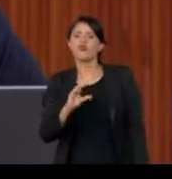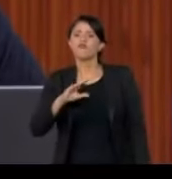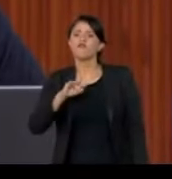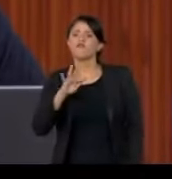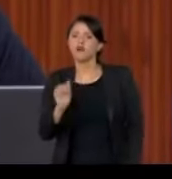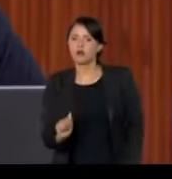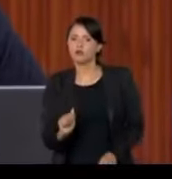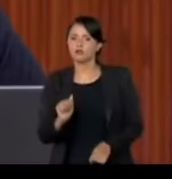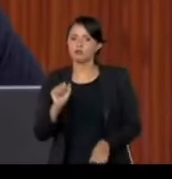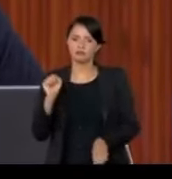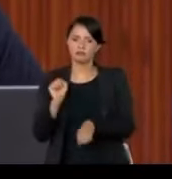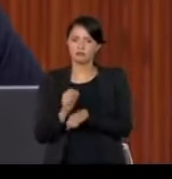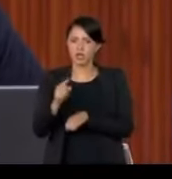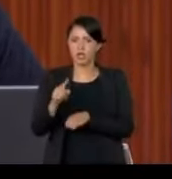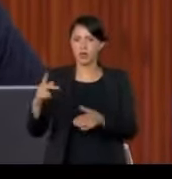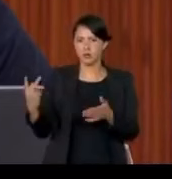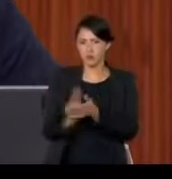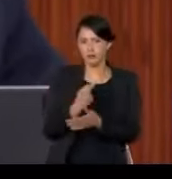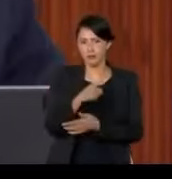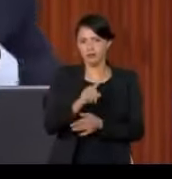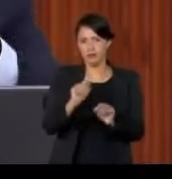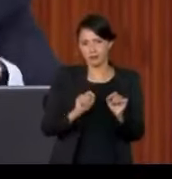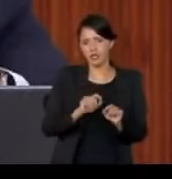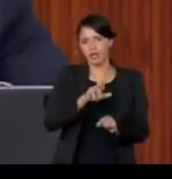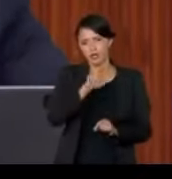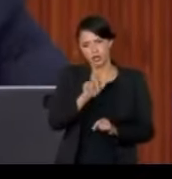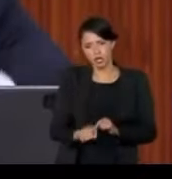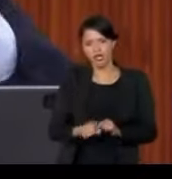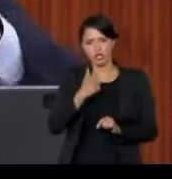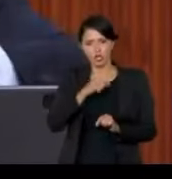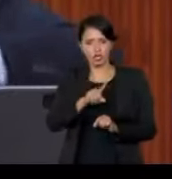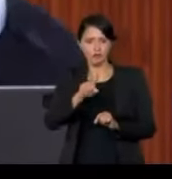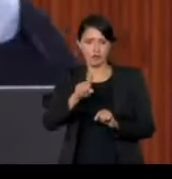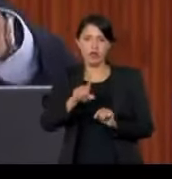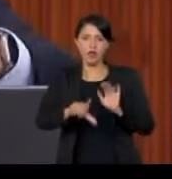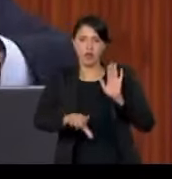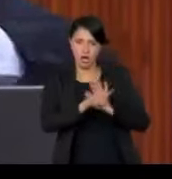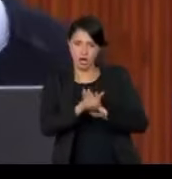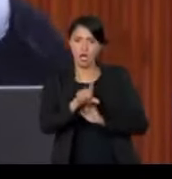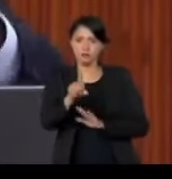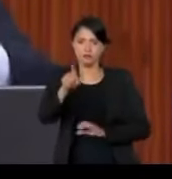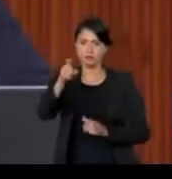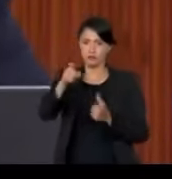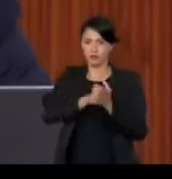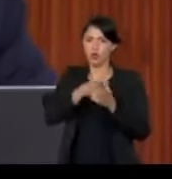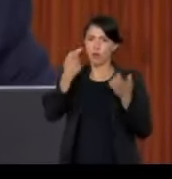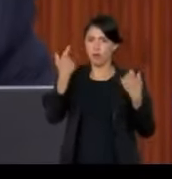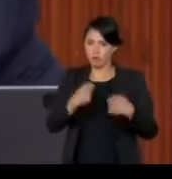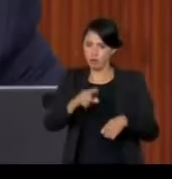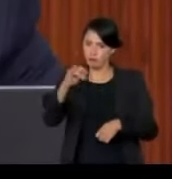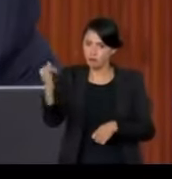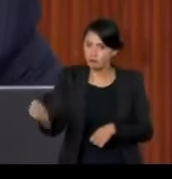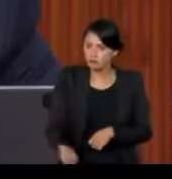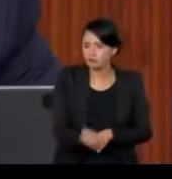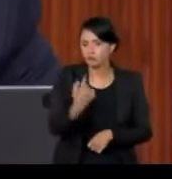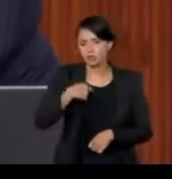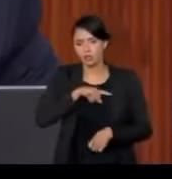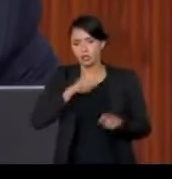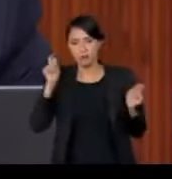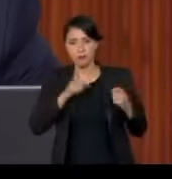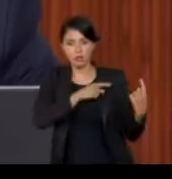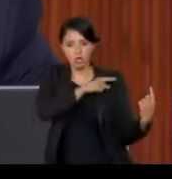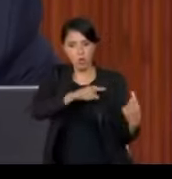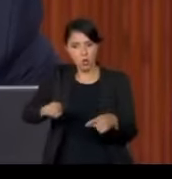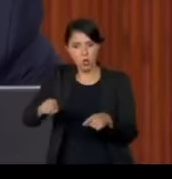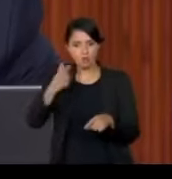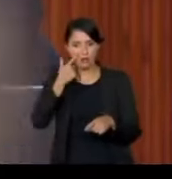esses regimes aconteçam. E a lei do devedor quanto mais é fundamental, ela tem que sair, é fundamental para que a gente possa fazer esse combate.